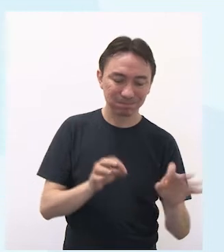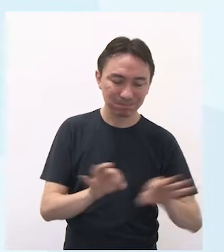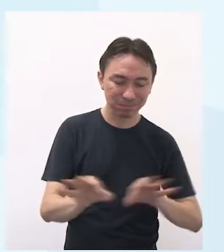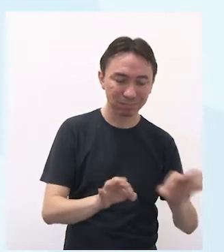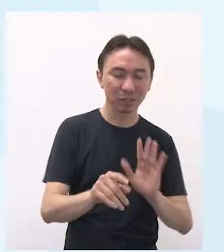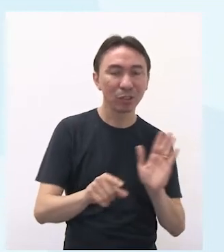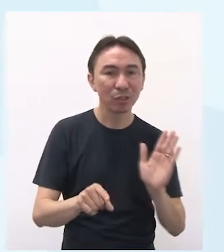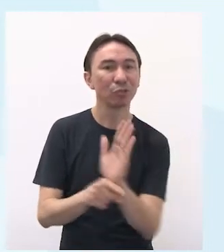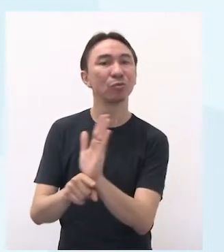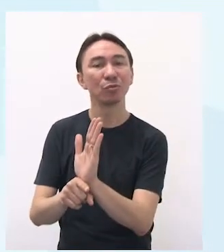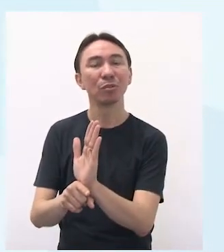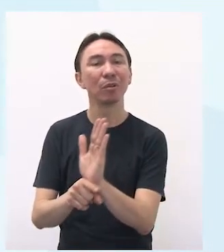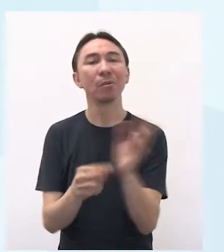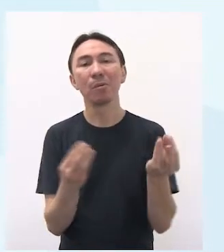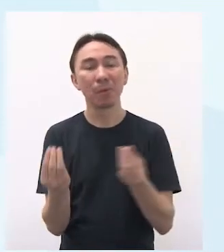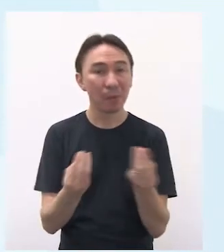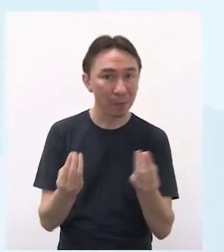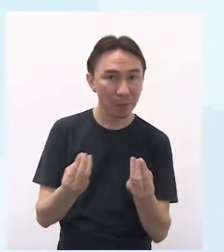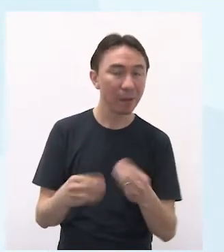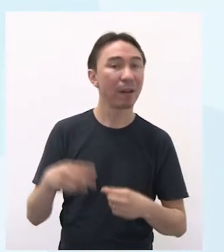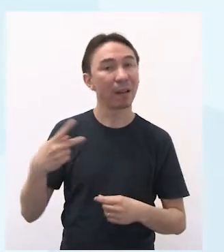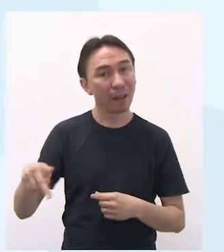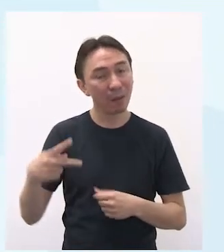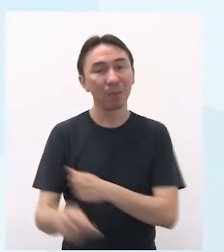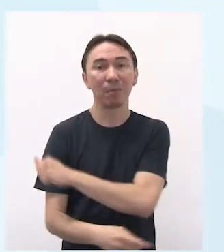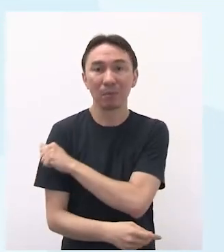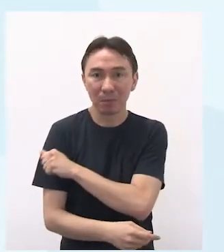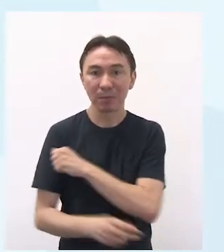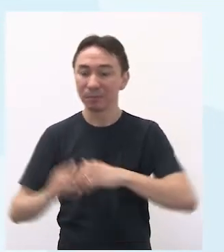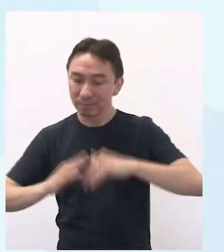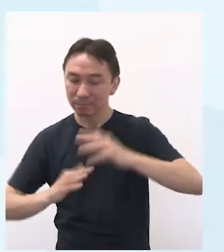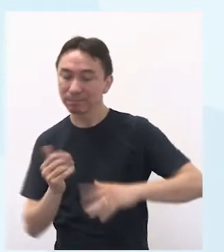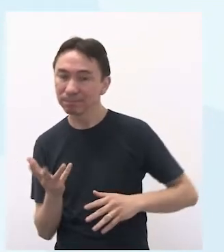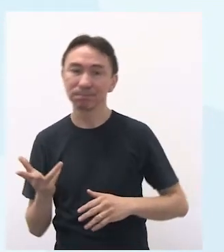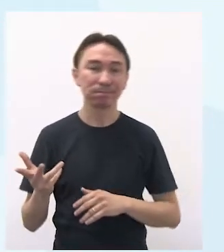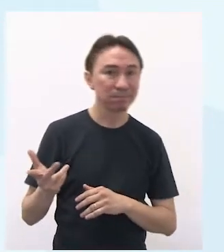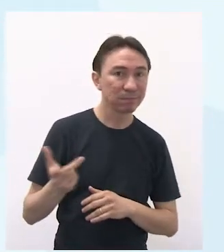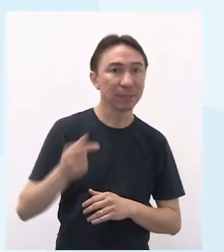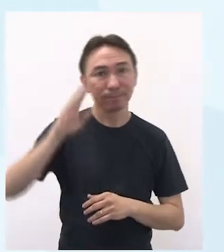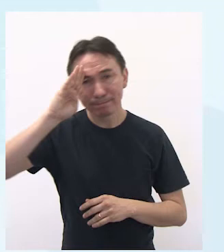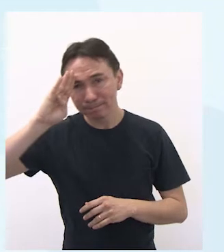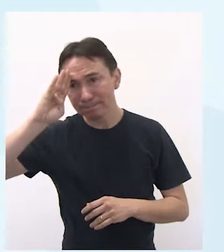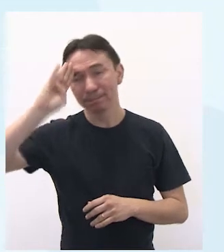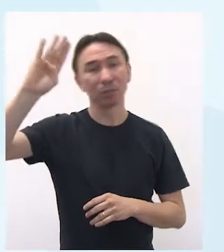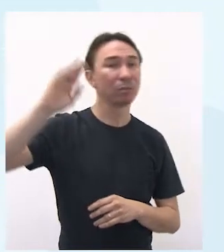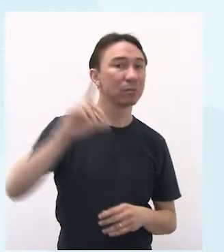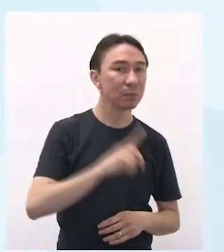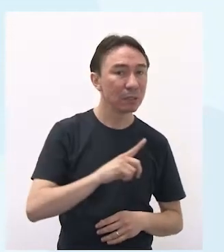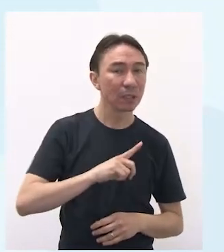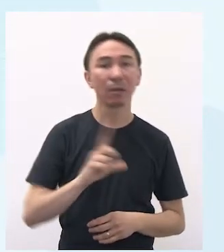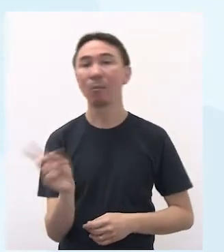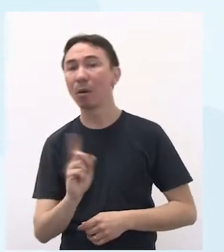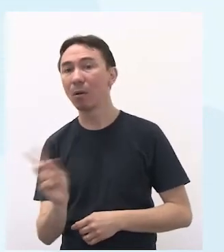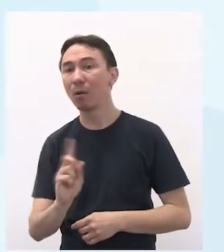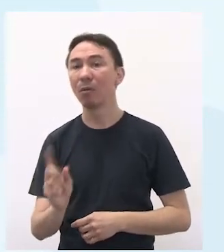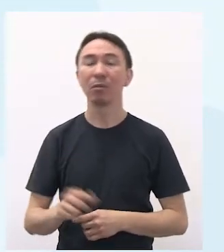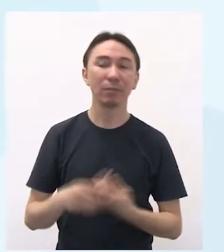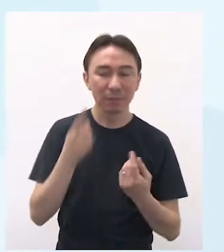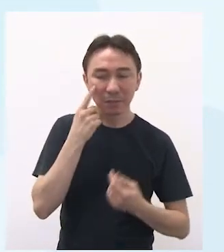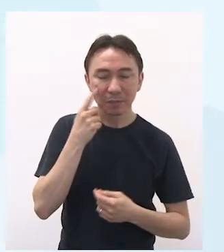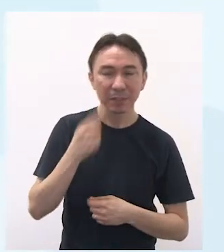está adquirindo as habilidades essenciais, para planejar as nossas ações e as necessidades dos